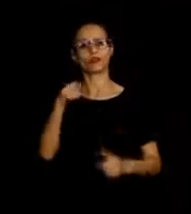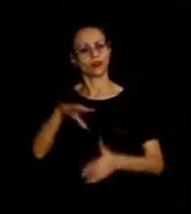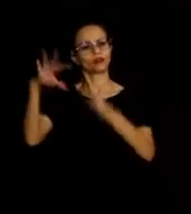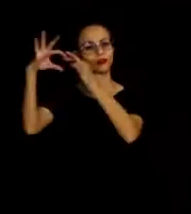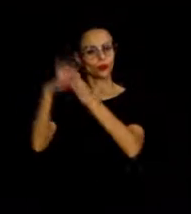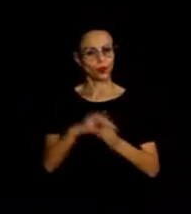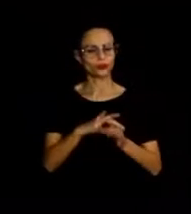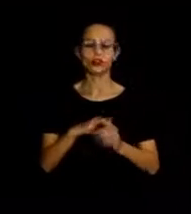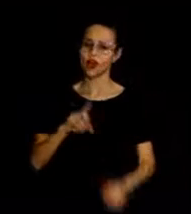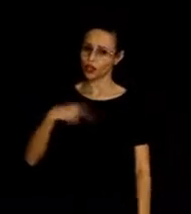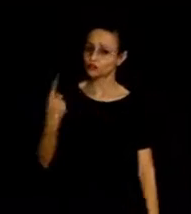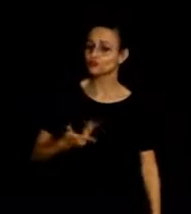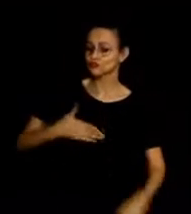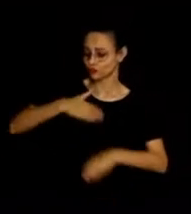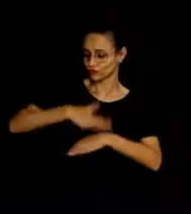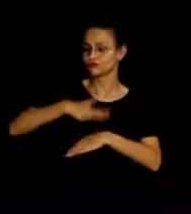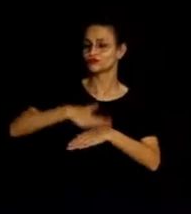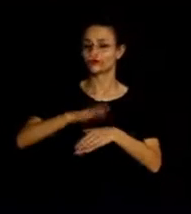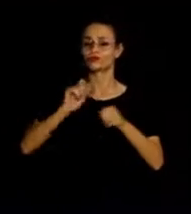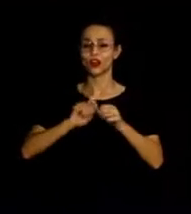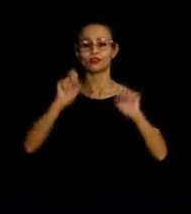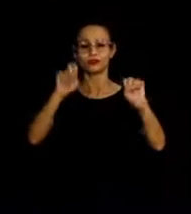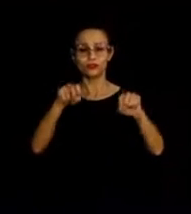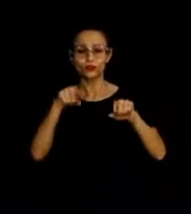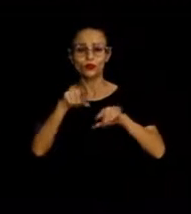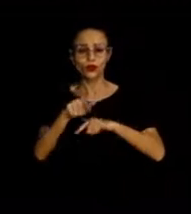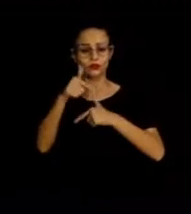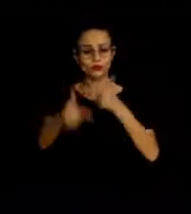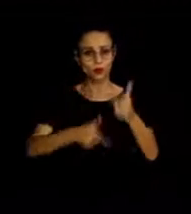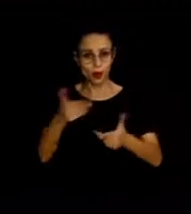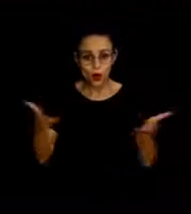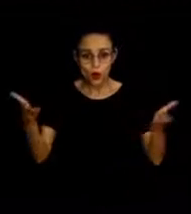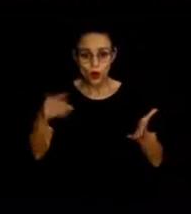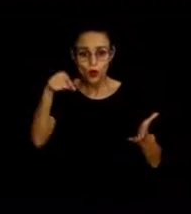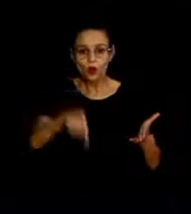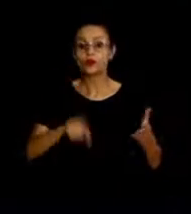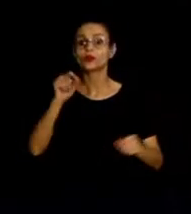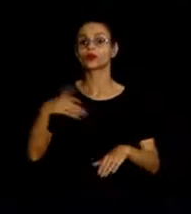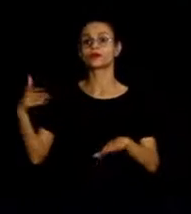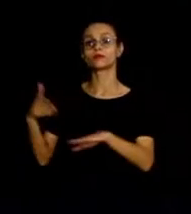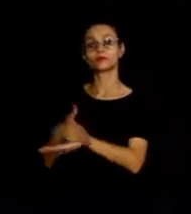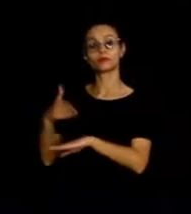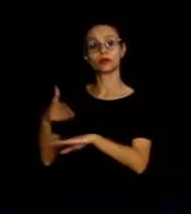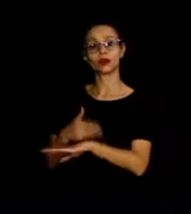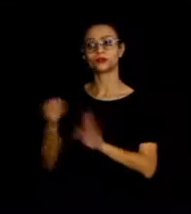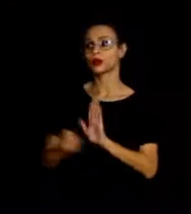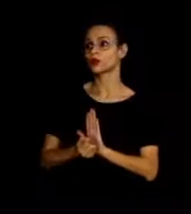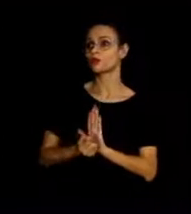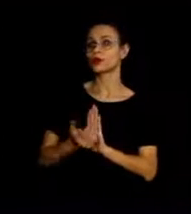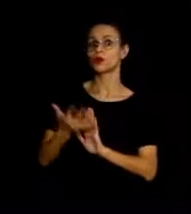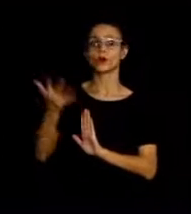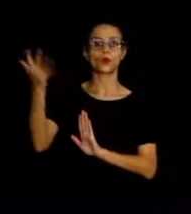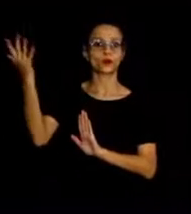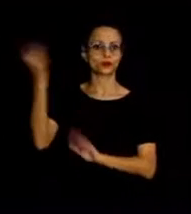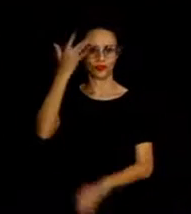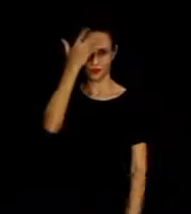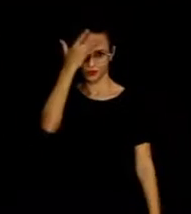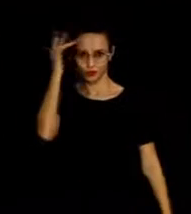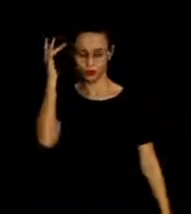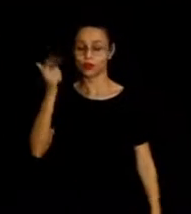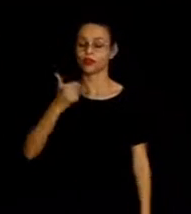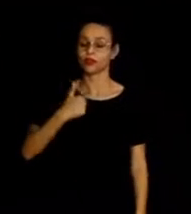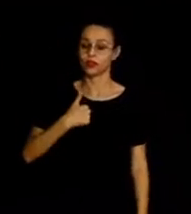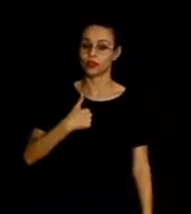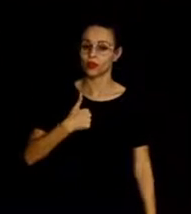contexto e a gente faz inclusive esse trabalho de hoje com a participação de muitas muitas pessoas é